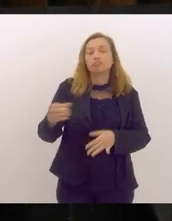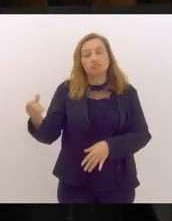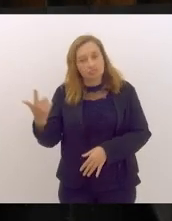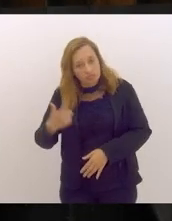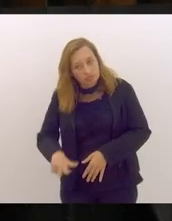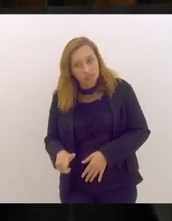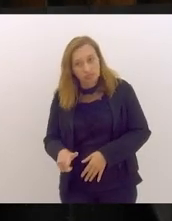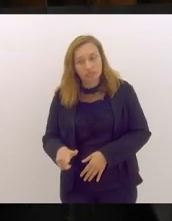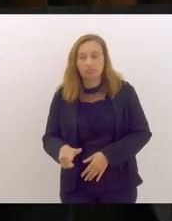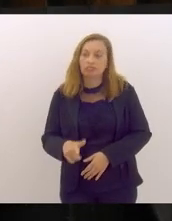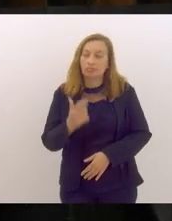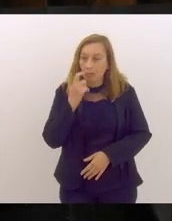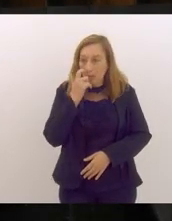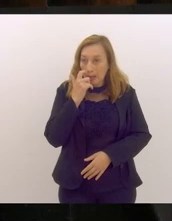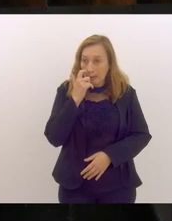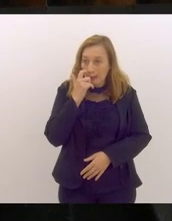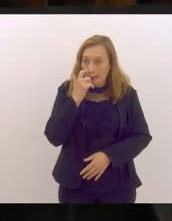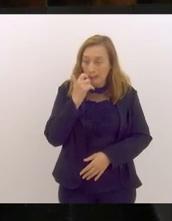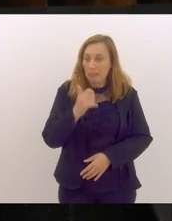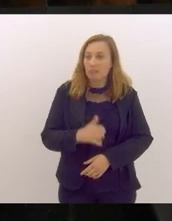novamente.